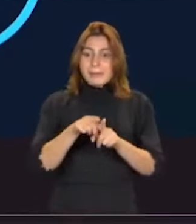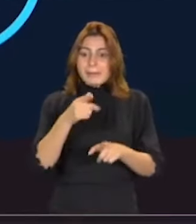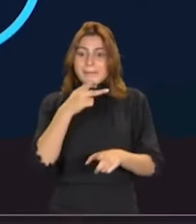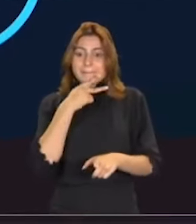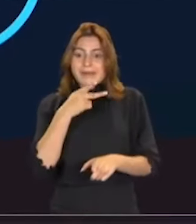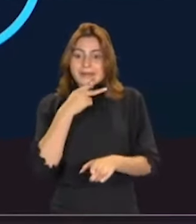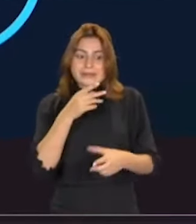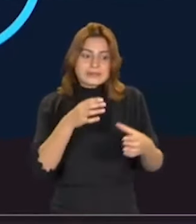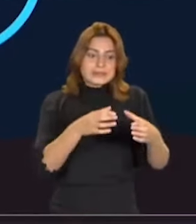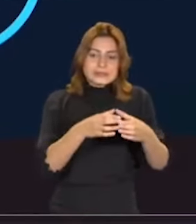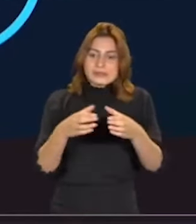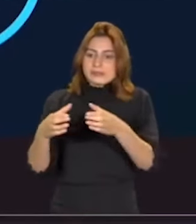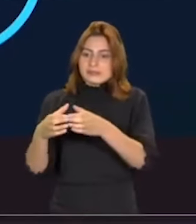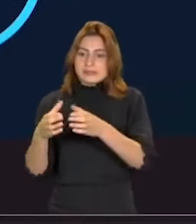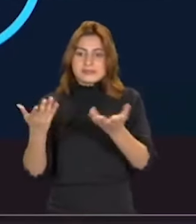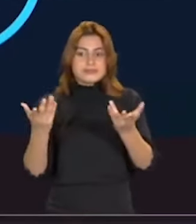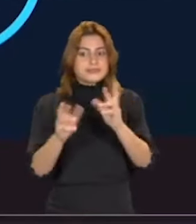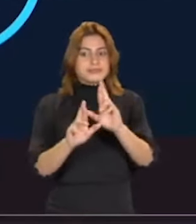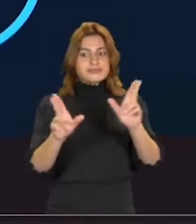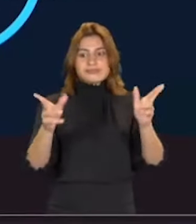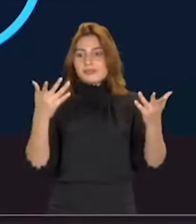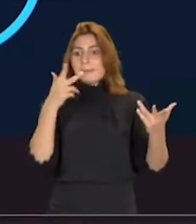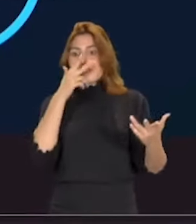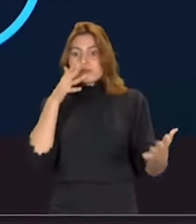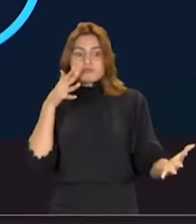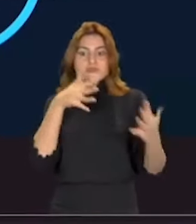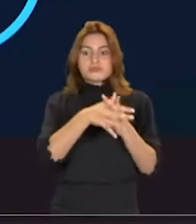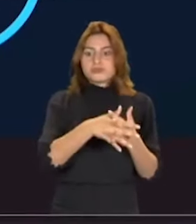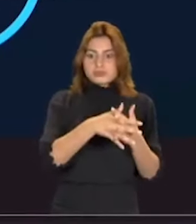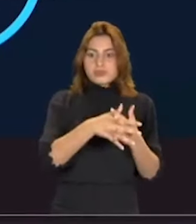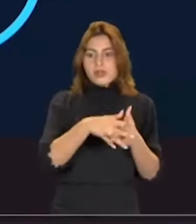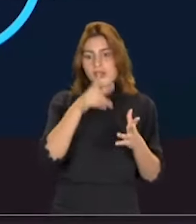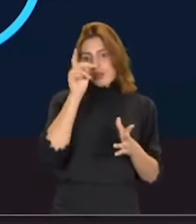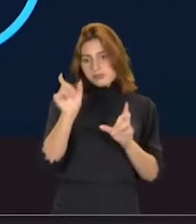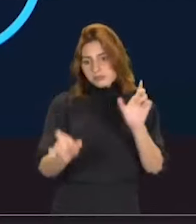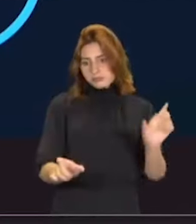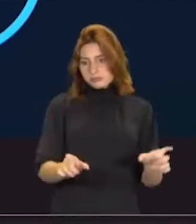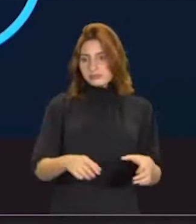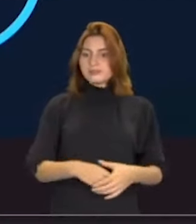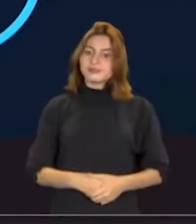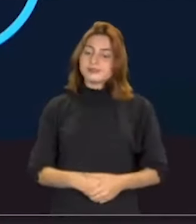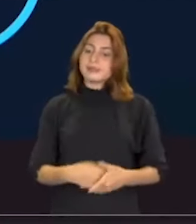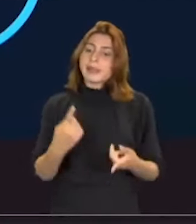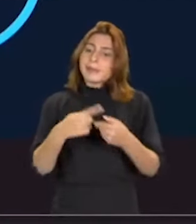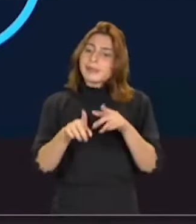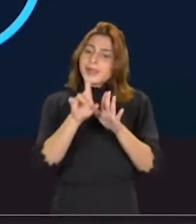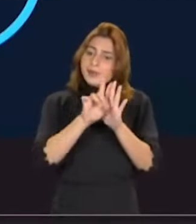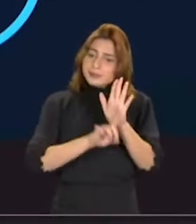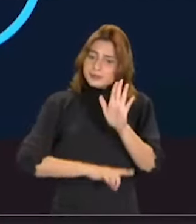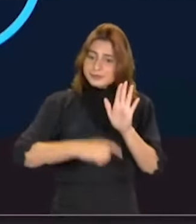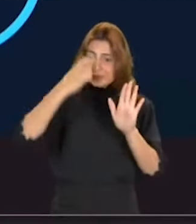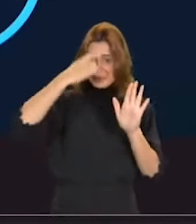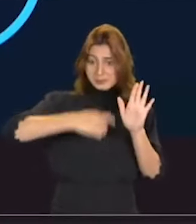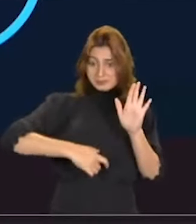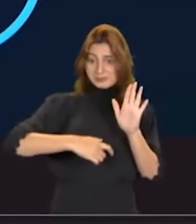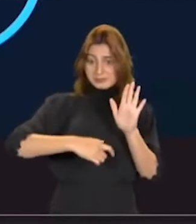partidos, candidatos, numa clara violação moral para os autores, porque o direito autoral é um direito